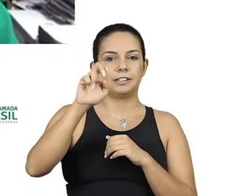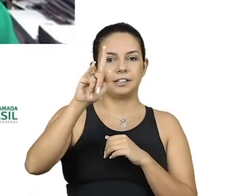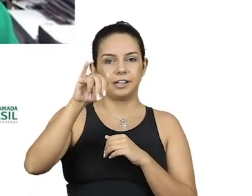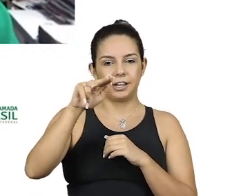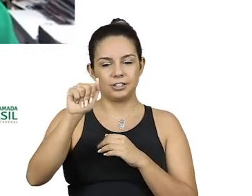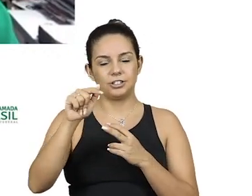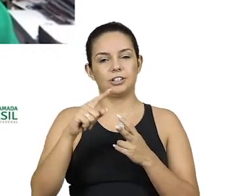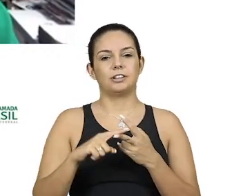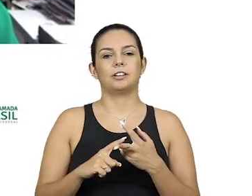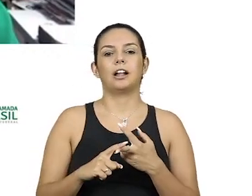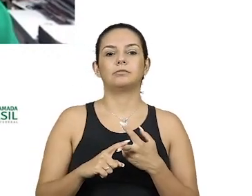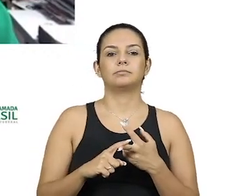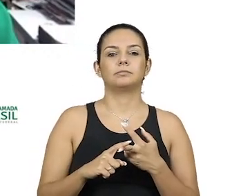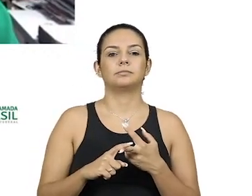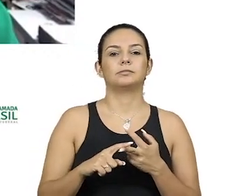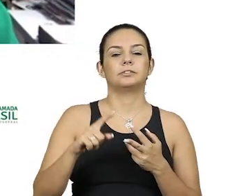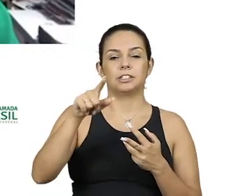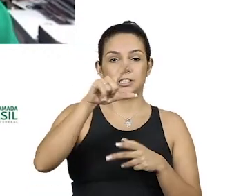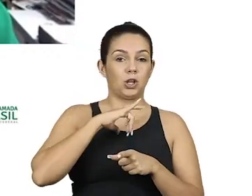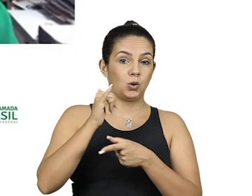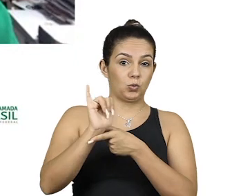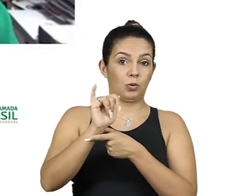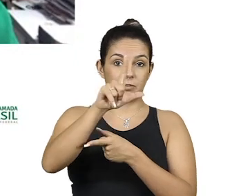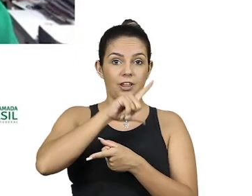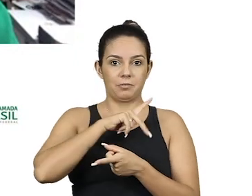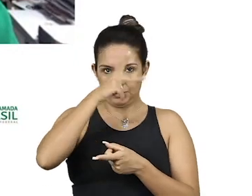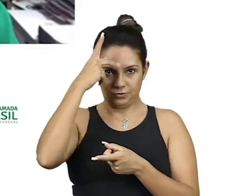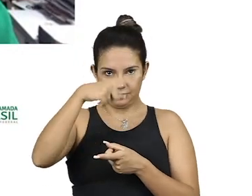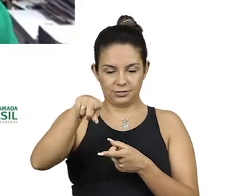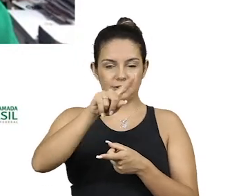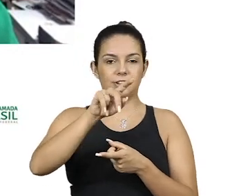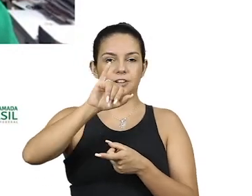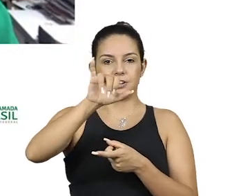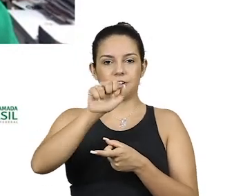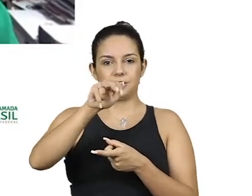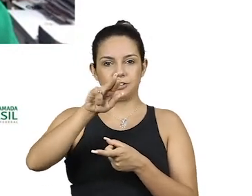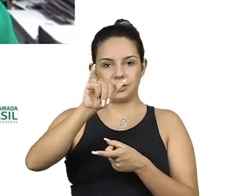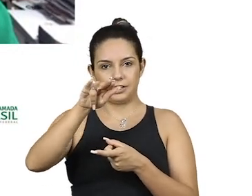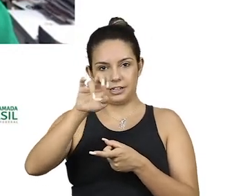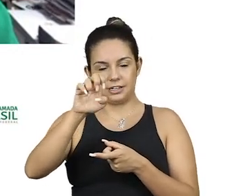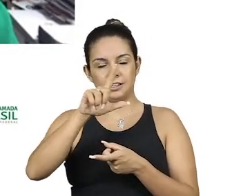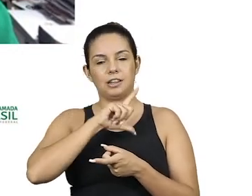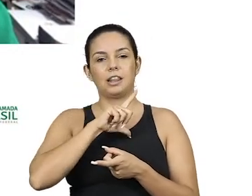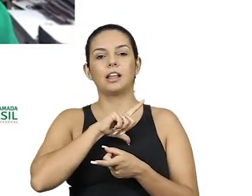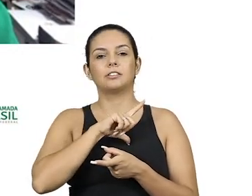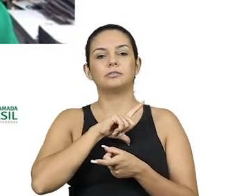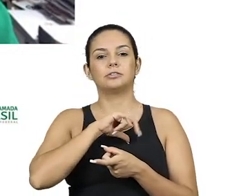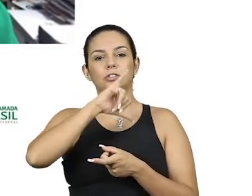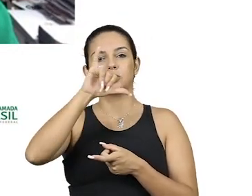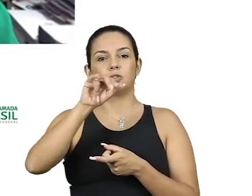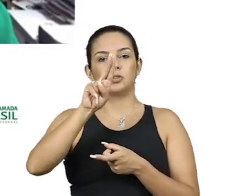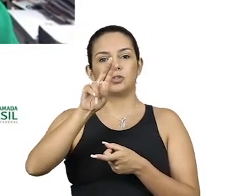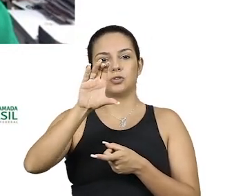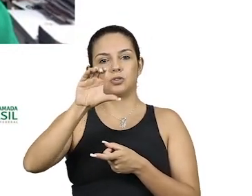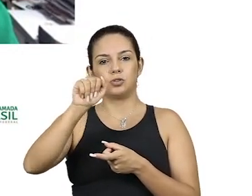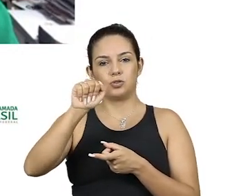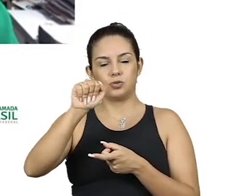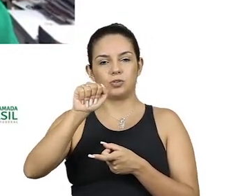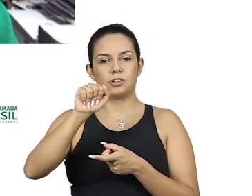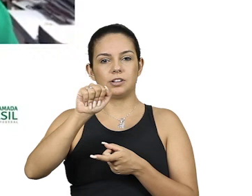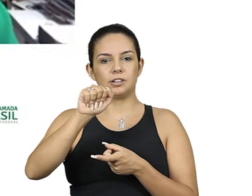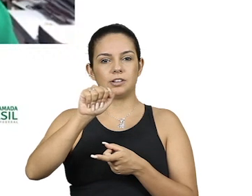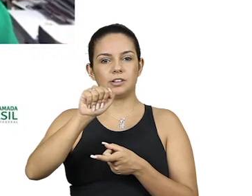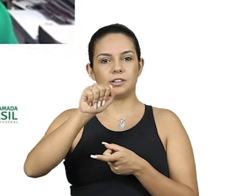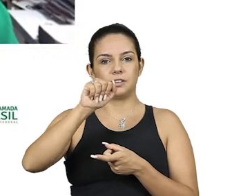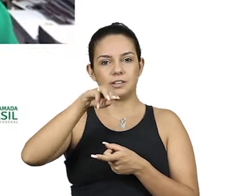Vieira, a Regina Giannini, desculpe, a Juca Fardim. Marina